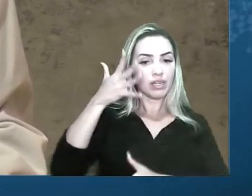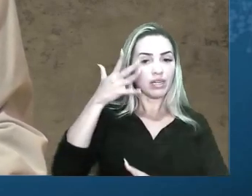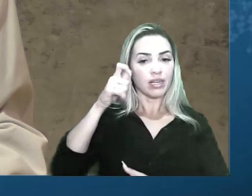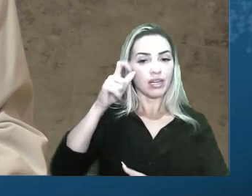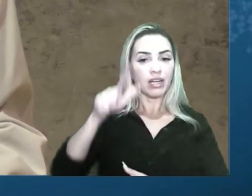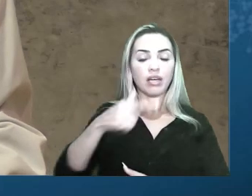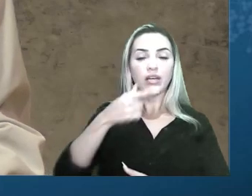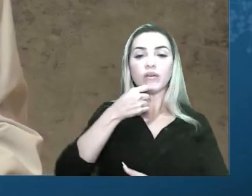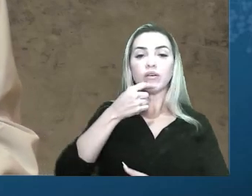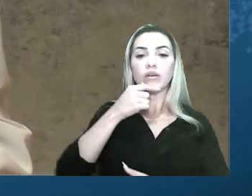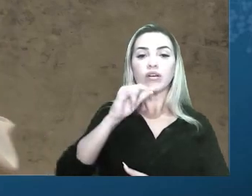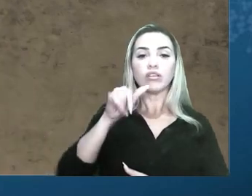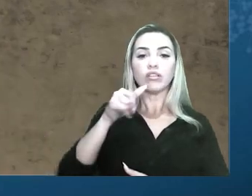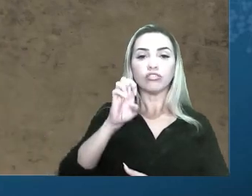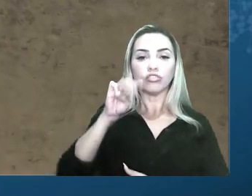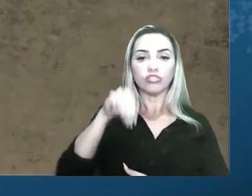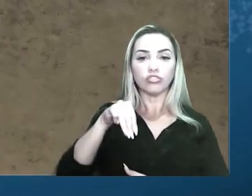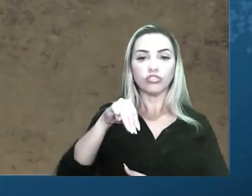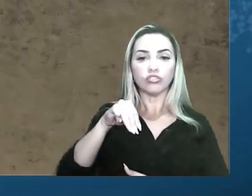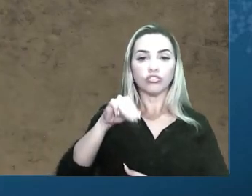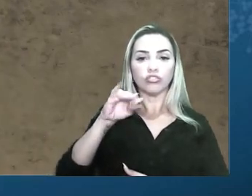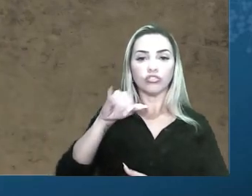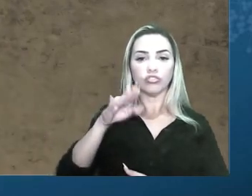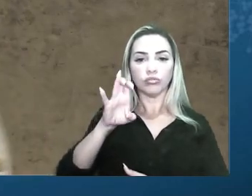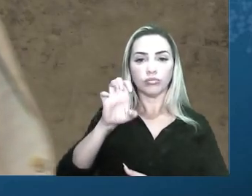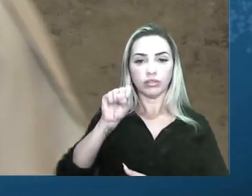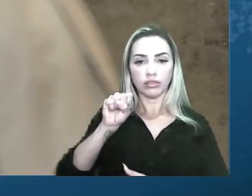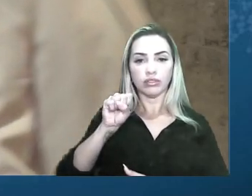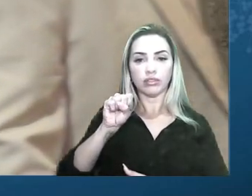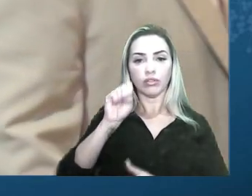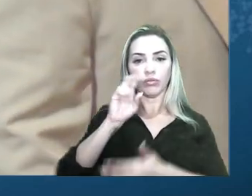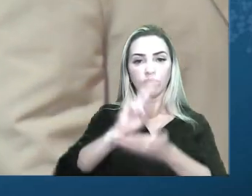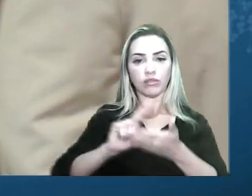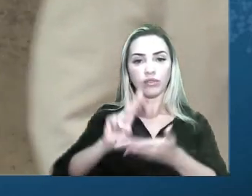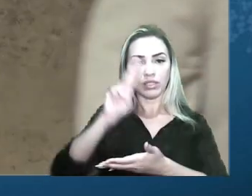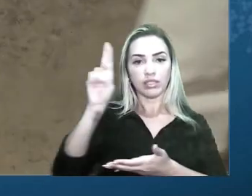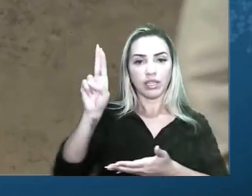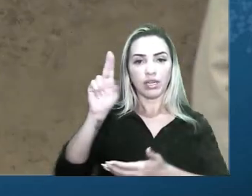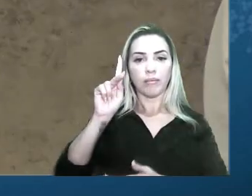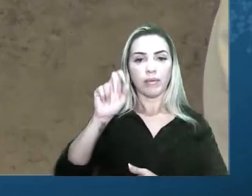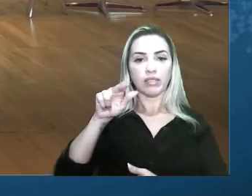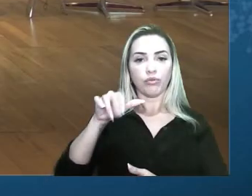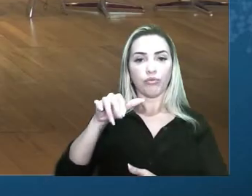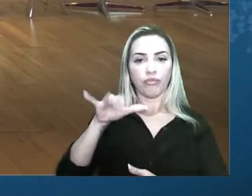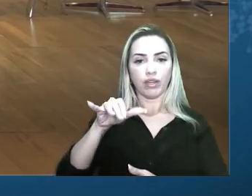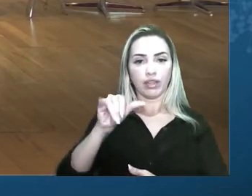Dr. Gene James Wilson, da Universidade da Pensilvânia.